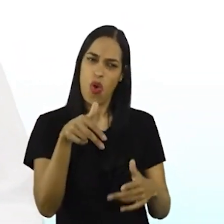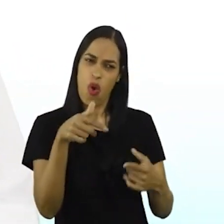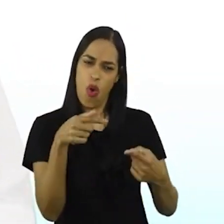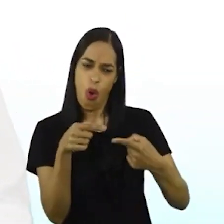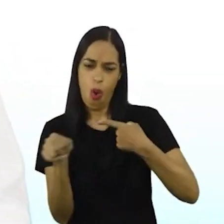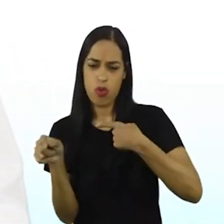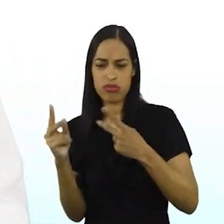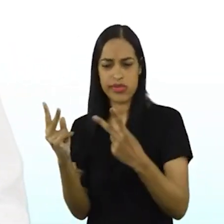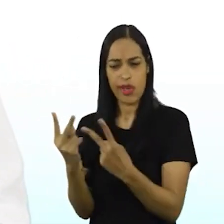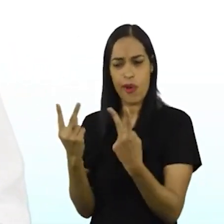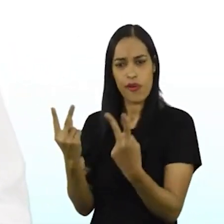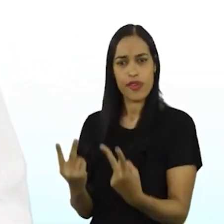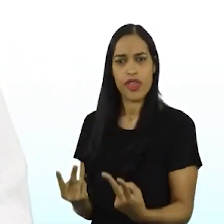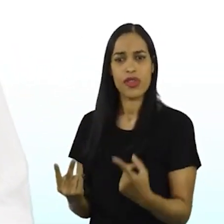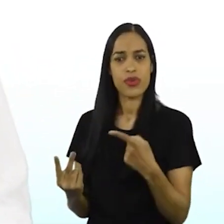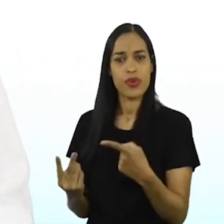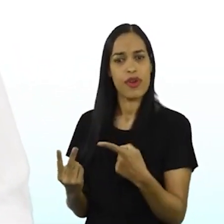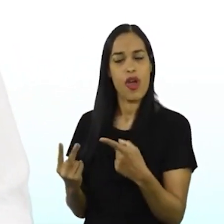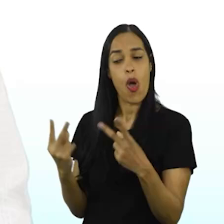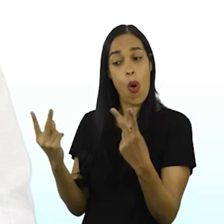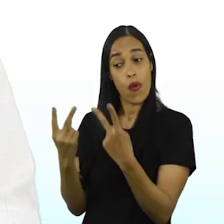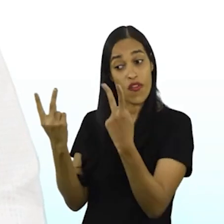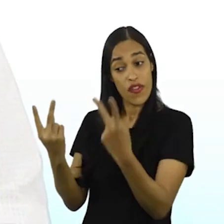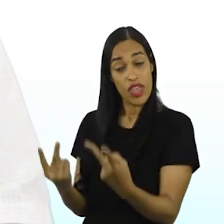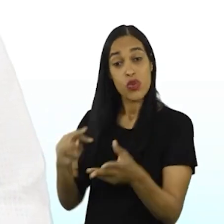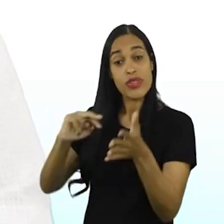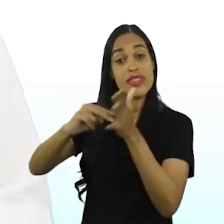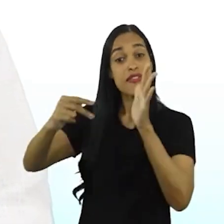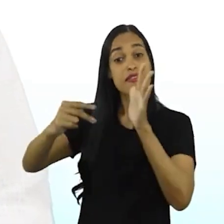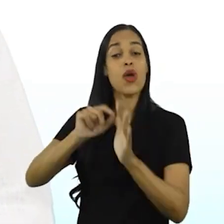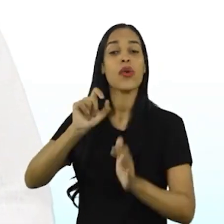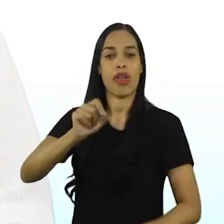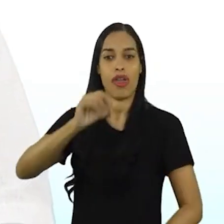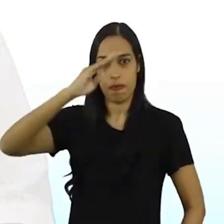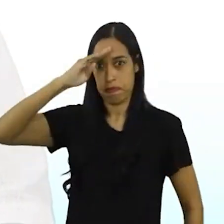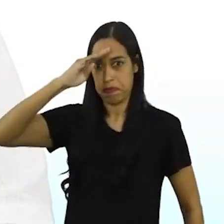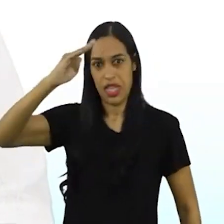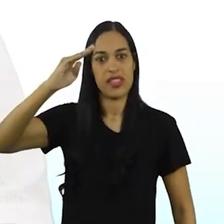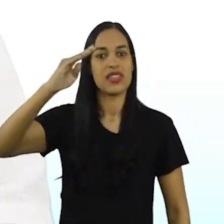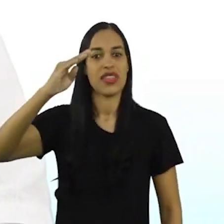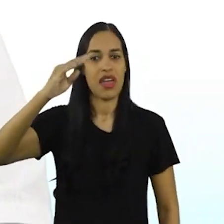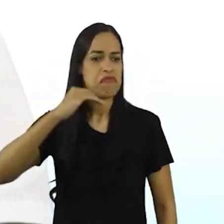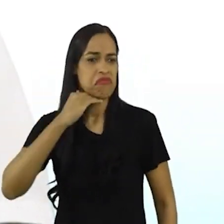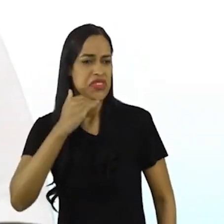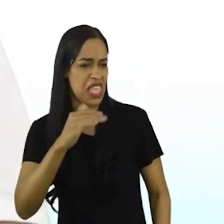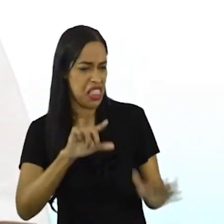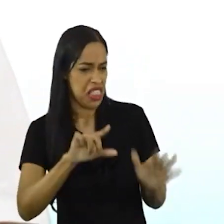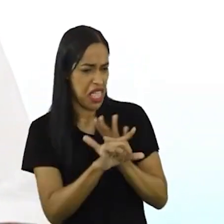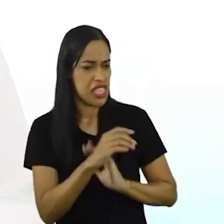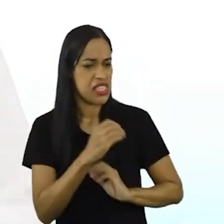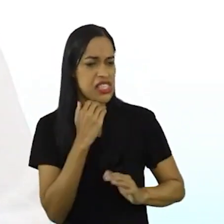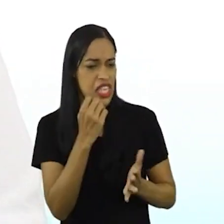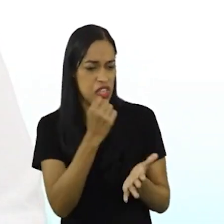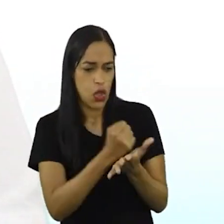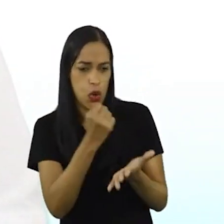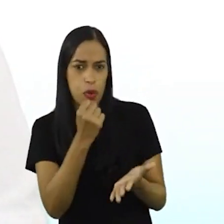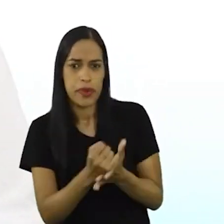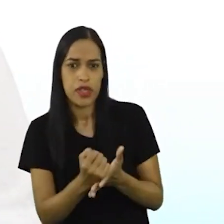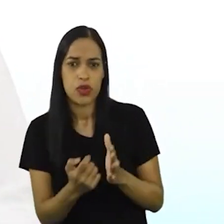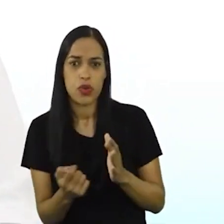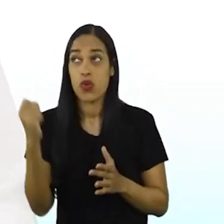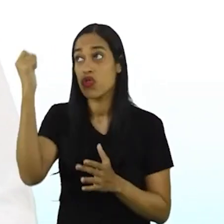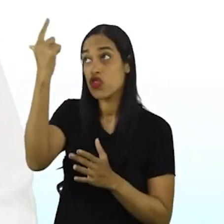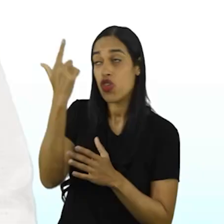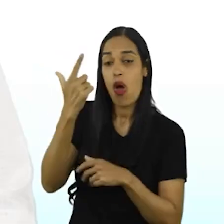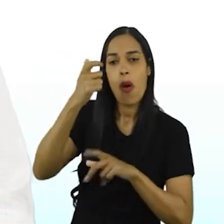o vento. Esse vento há quem diga que é o regime, na época. Tá? Sem lenço, sem documento. Ó. No